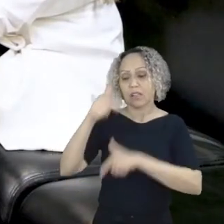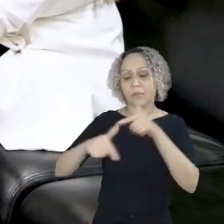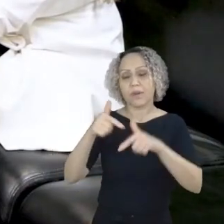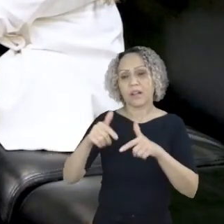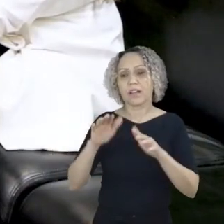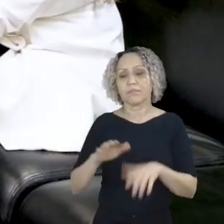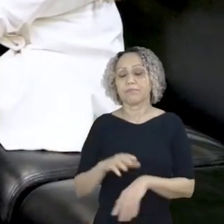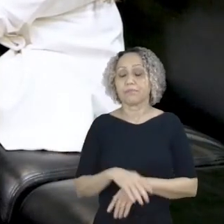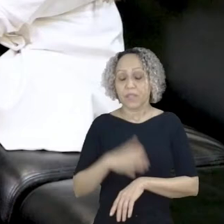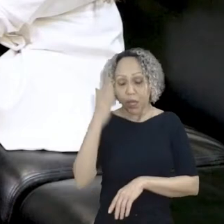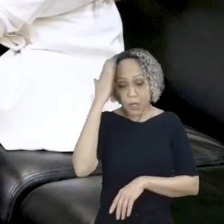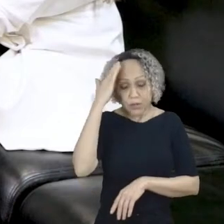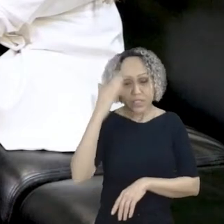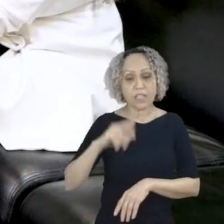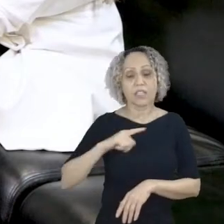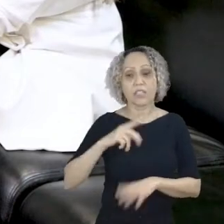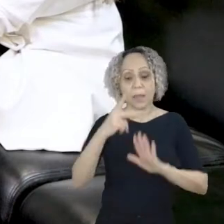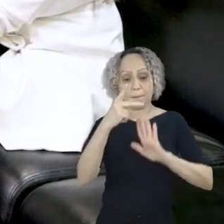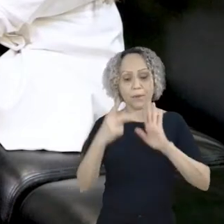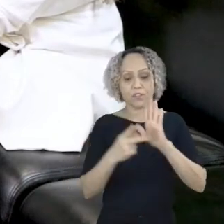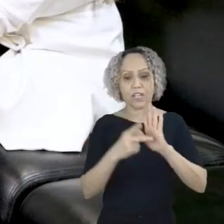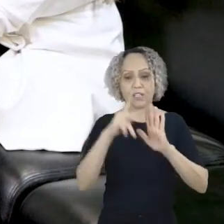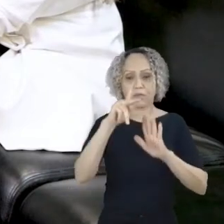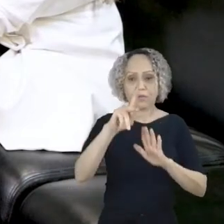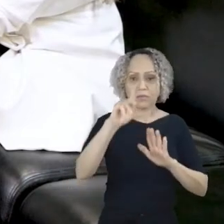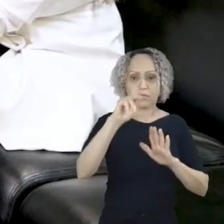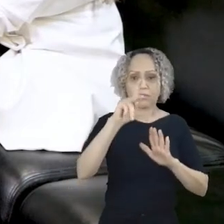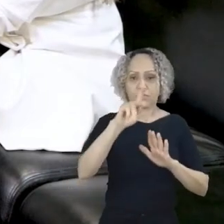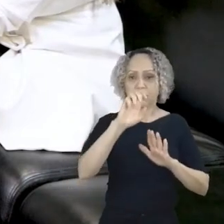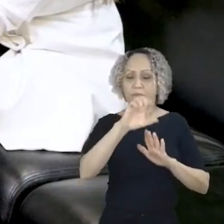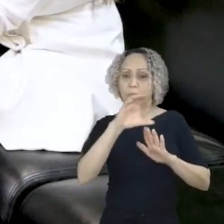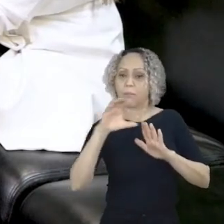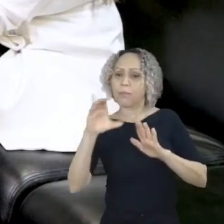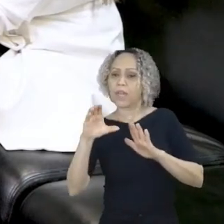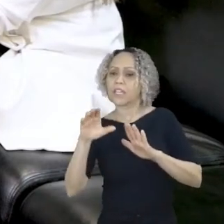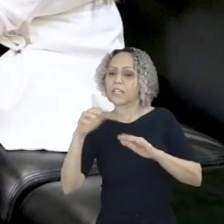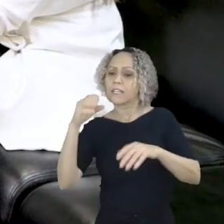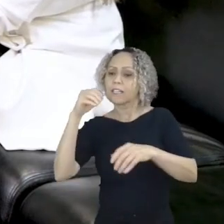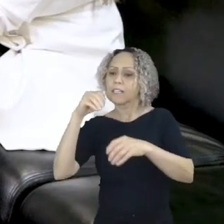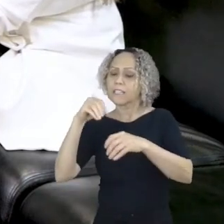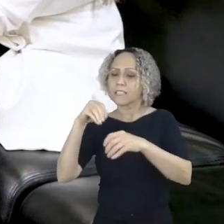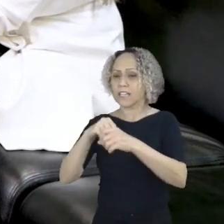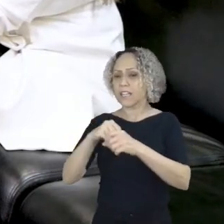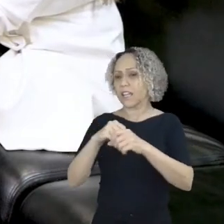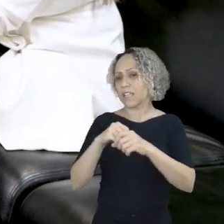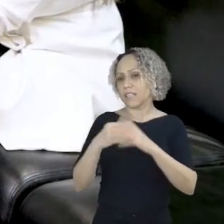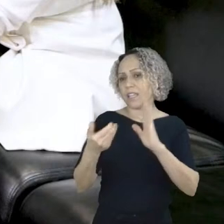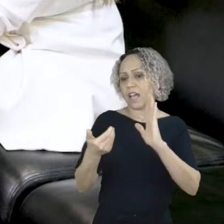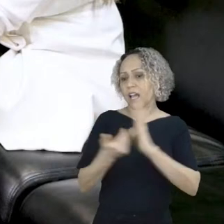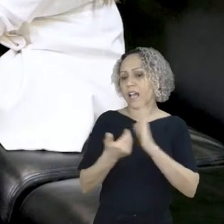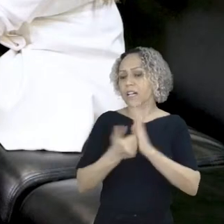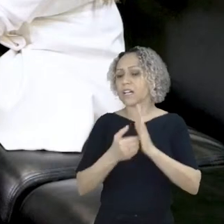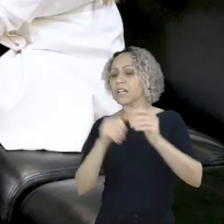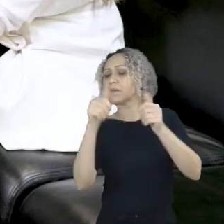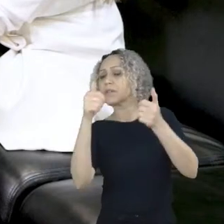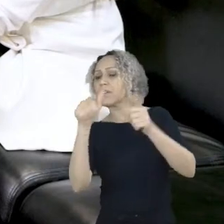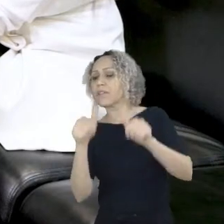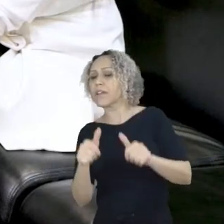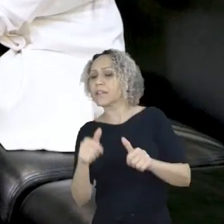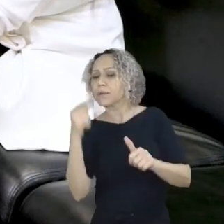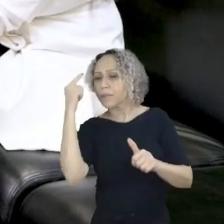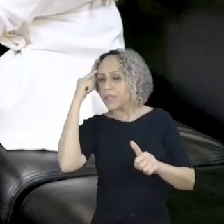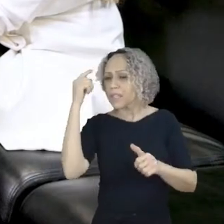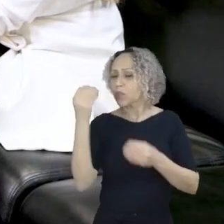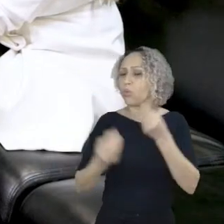PEC tramitando no Congresso Nacional, na Câmara dos Deputados, a possibilidade de pensar como planejar um